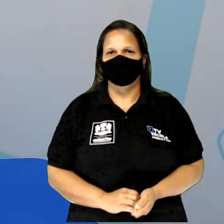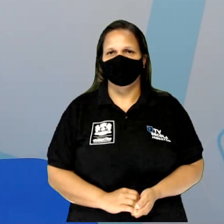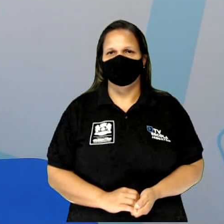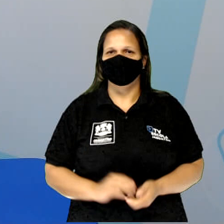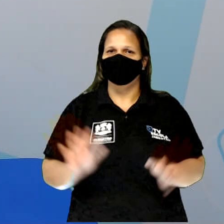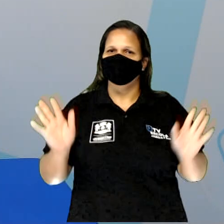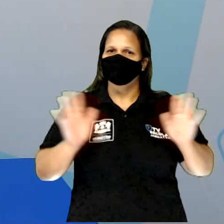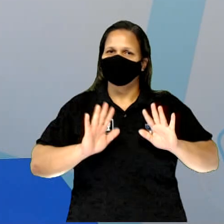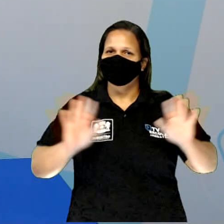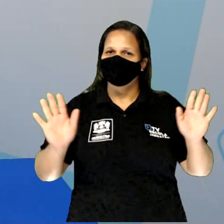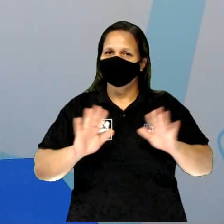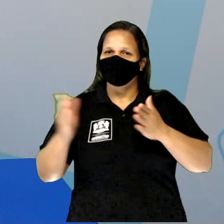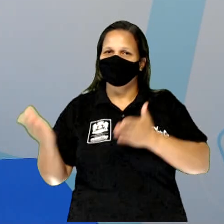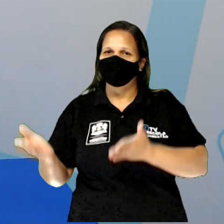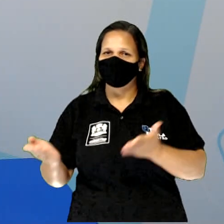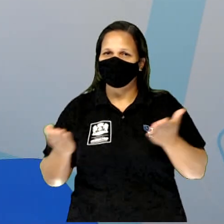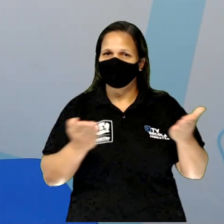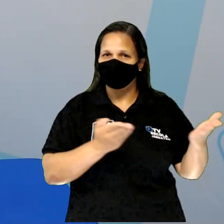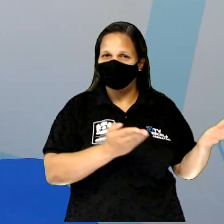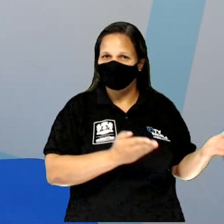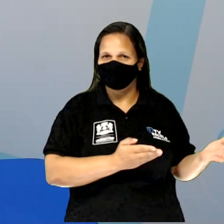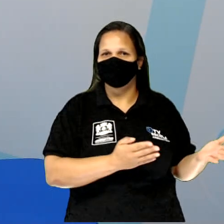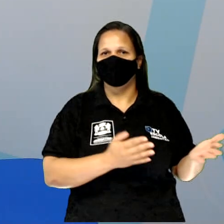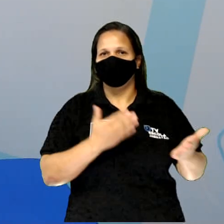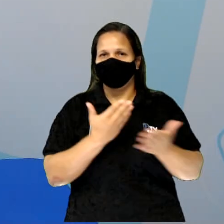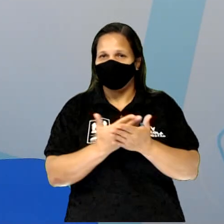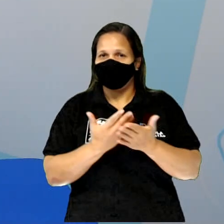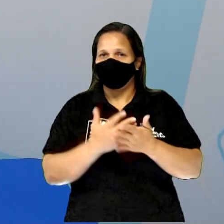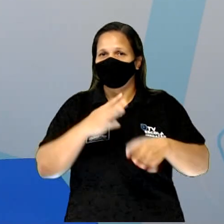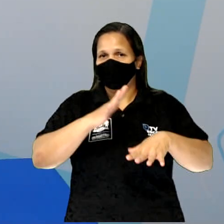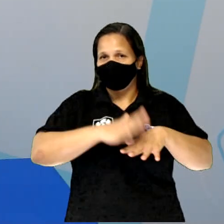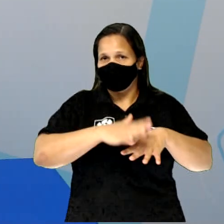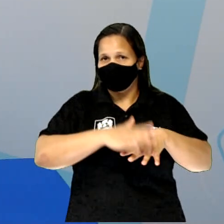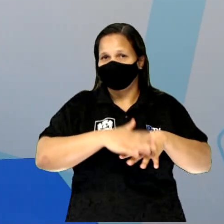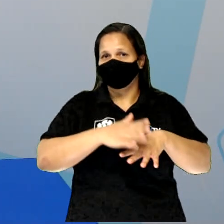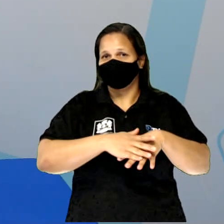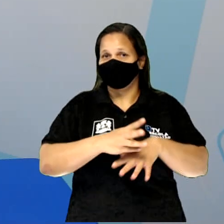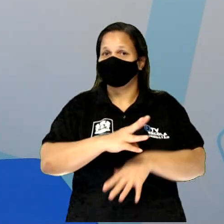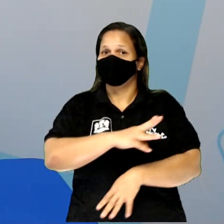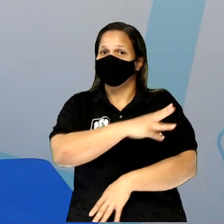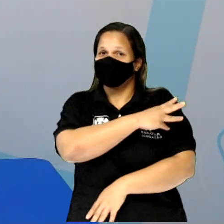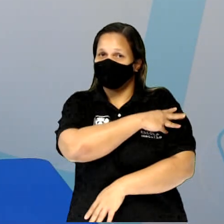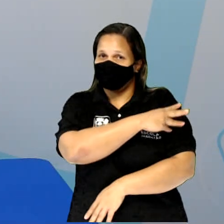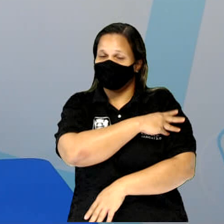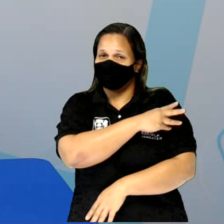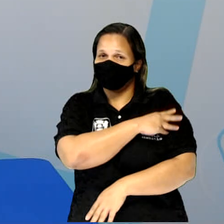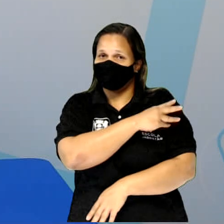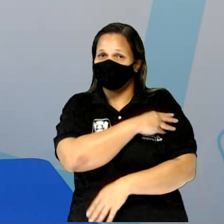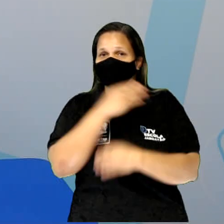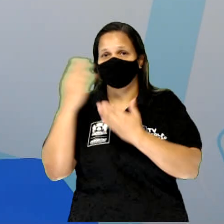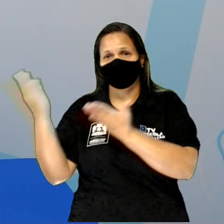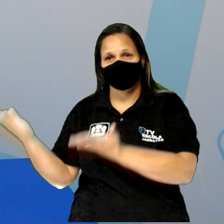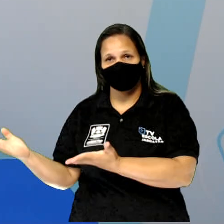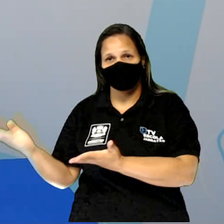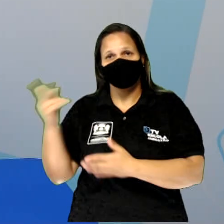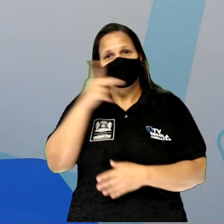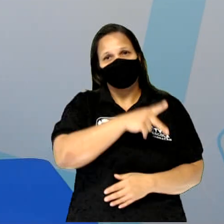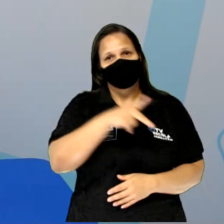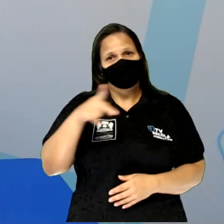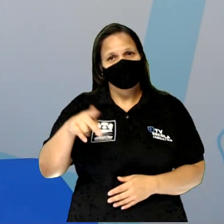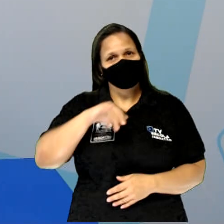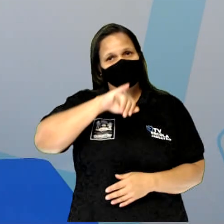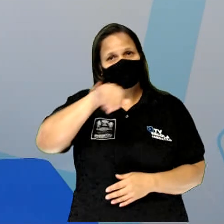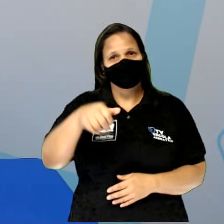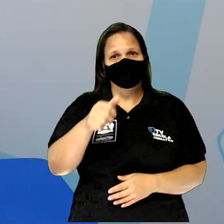Olá seja muito bem vindo para nossa aula de matemática para Turminha do terceiro ano eu sou a professora Janaína E hoje